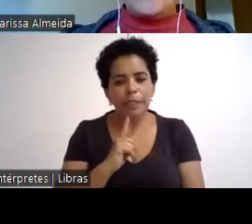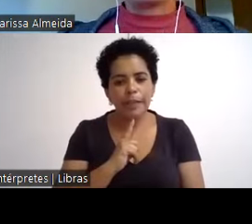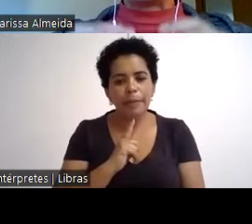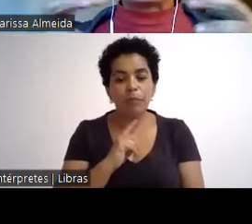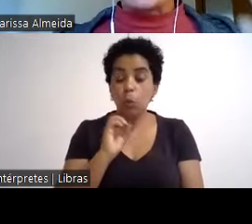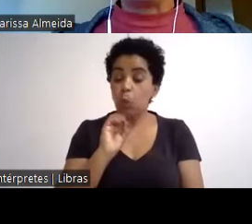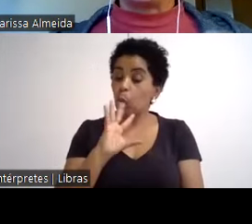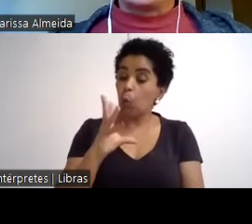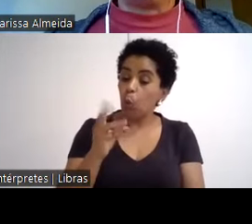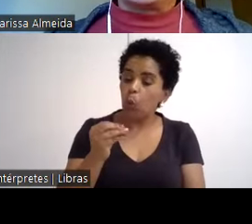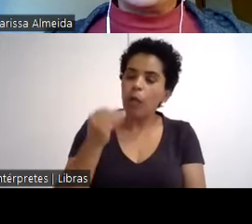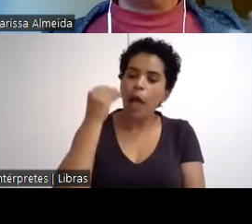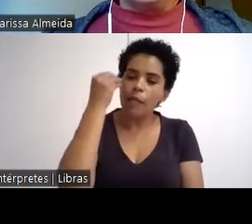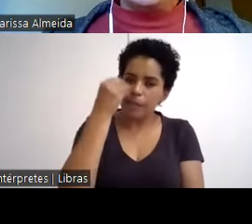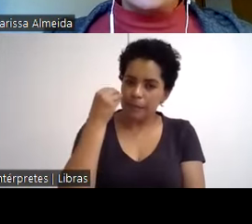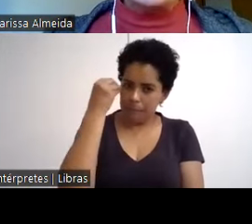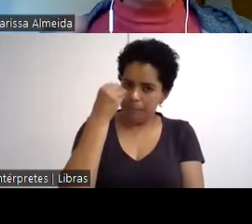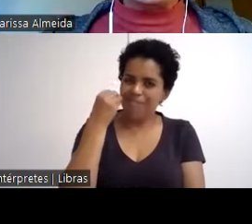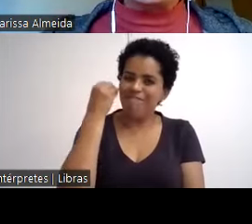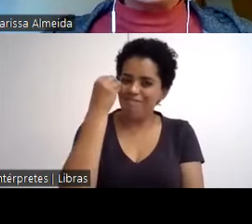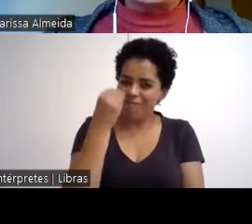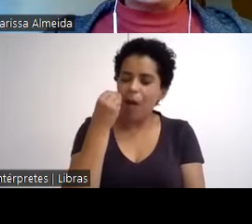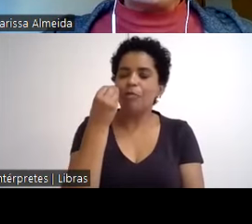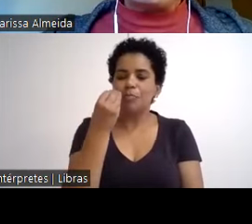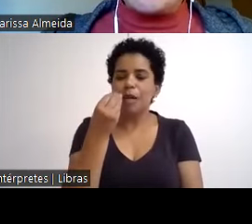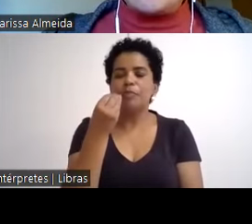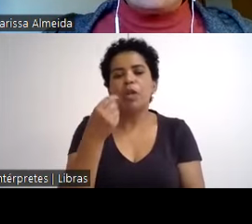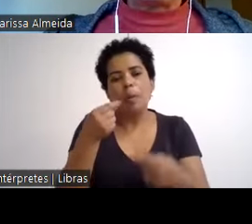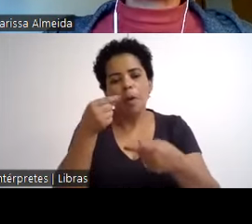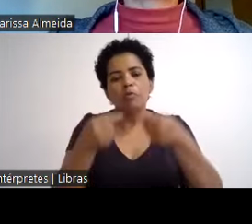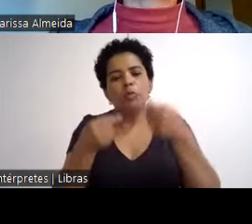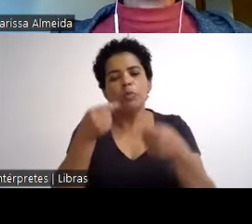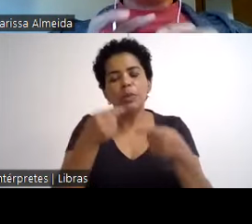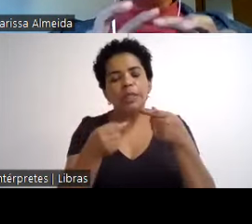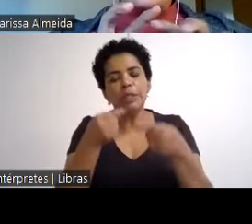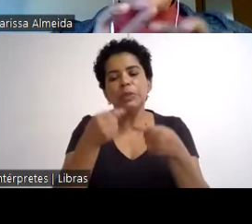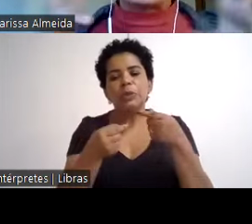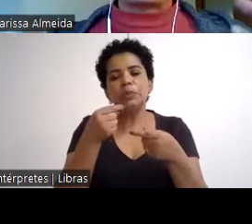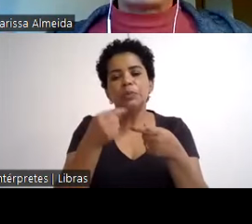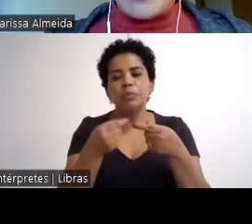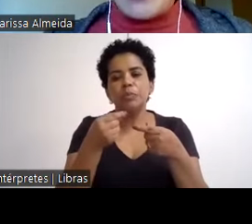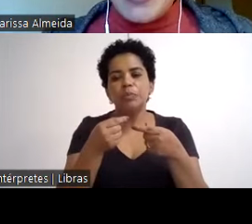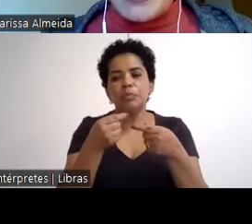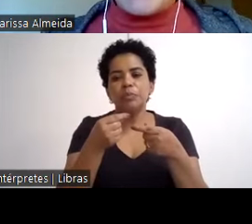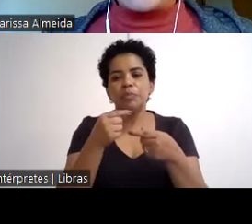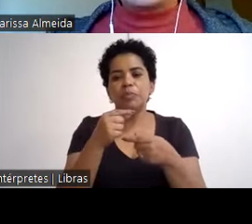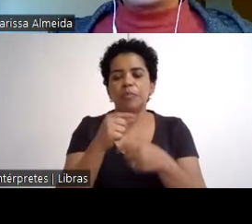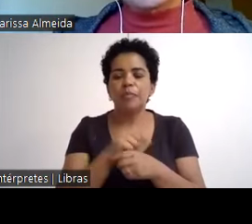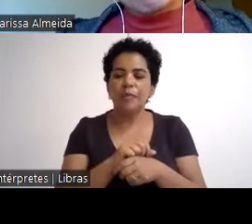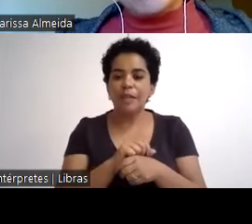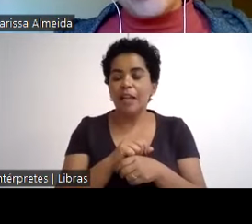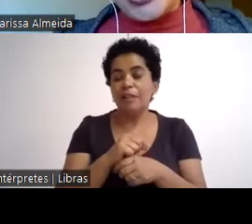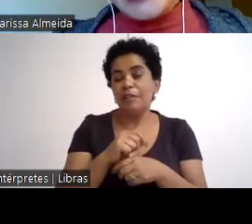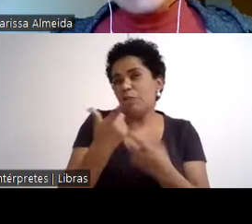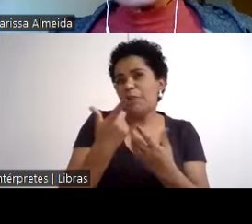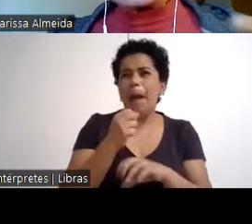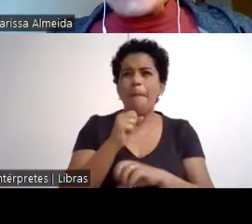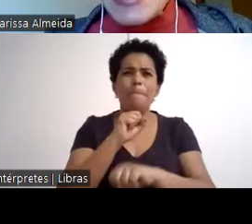experimentação e a gente pode ir fazendo isso sem necessariamente ter as amarras, né, de um